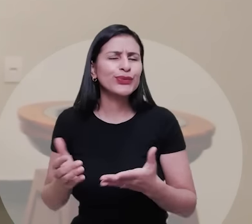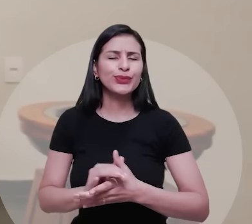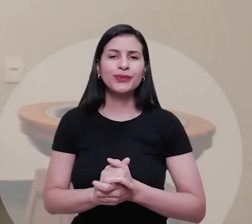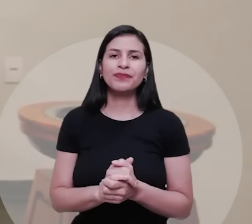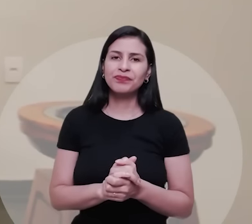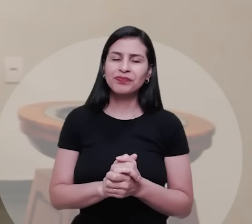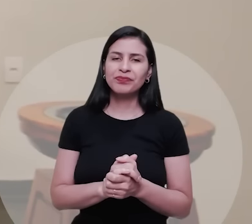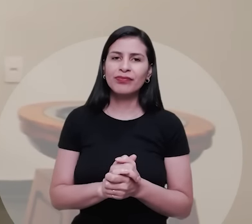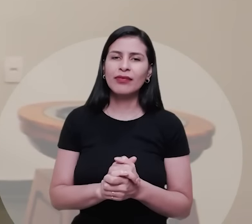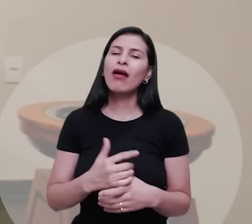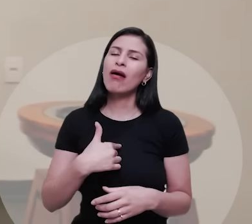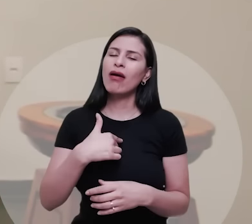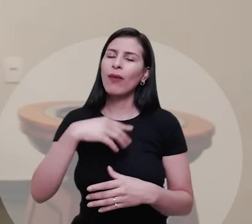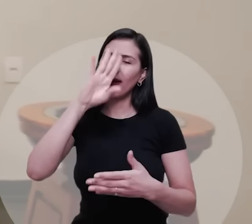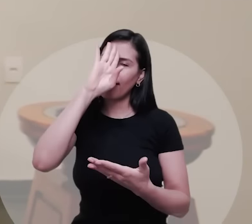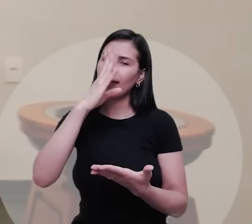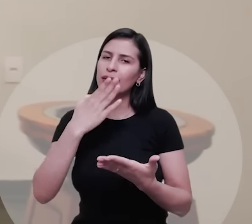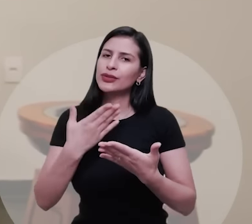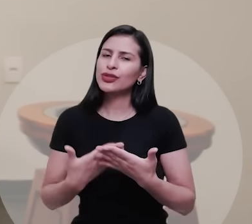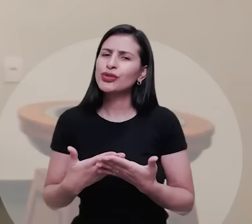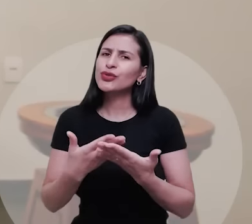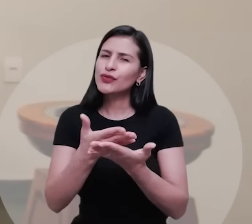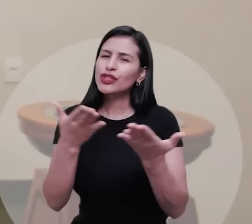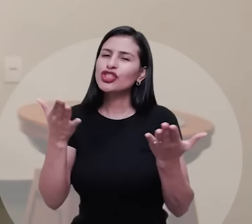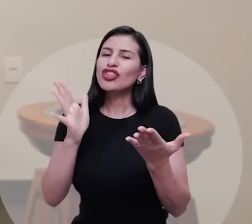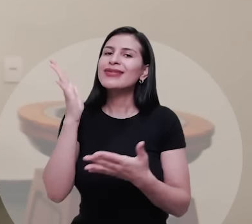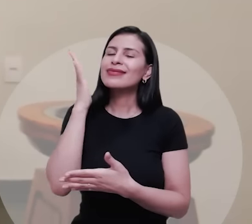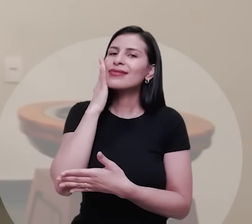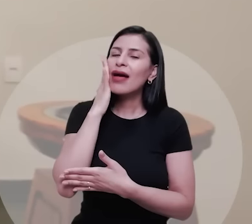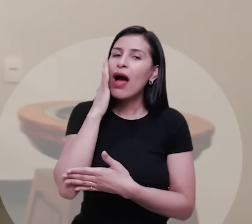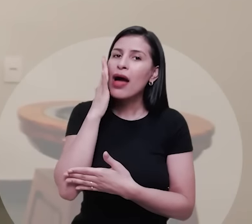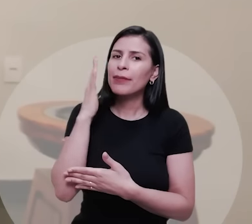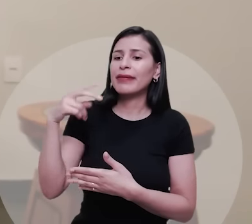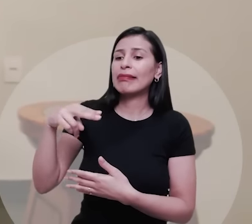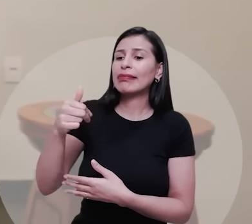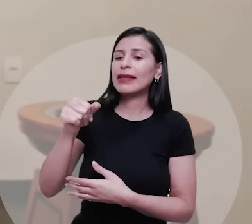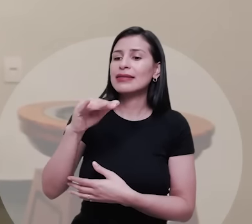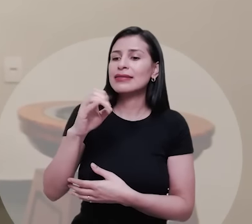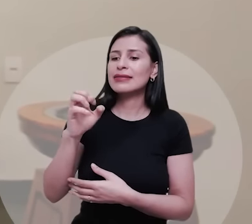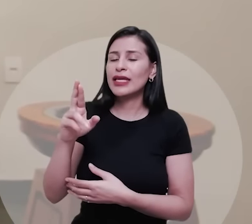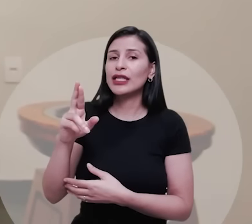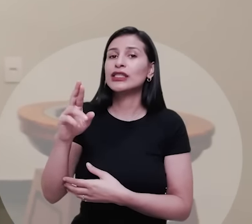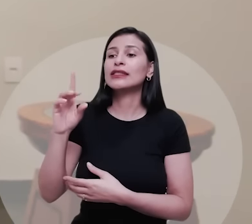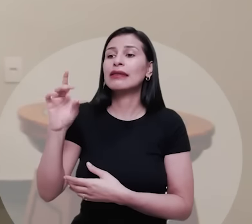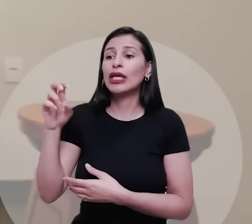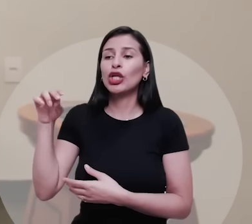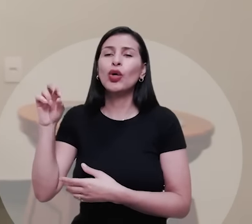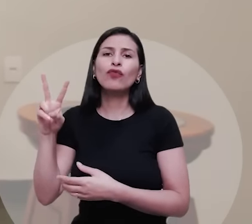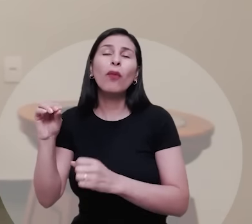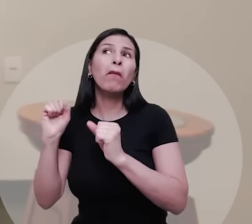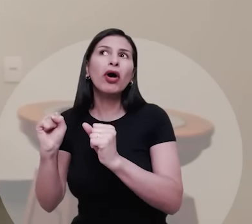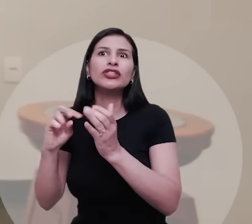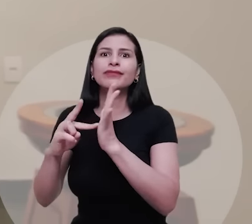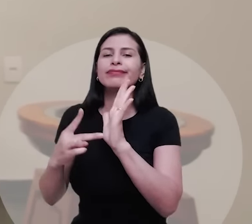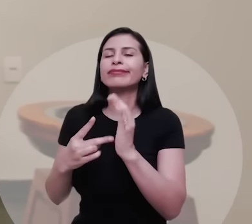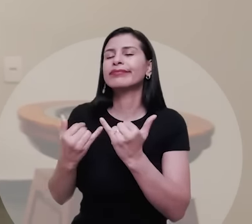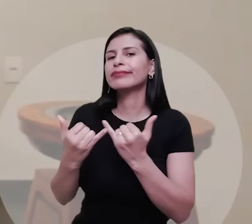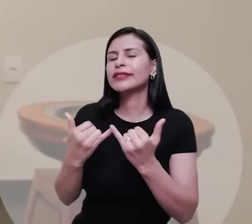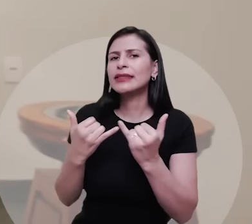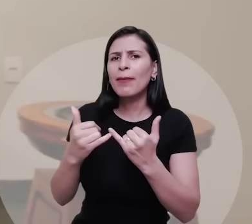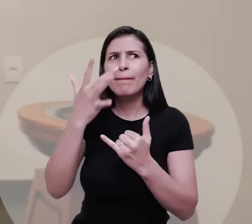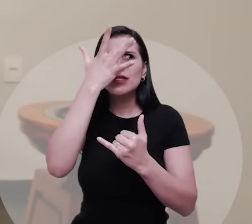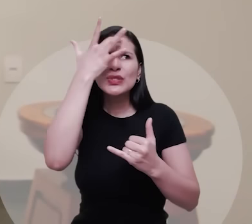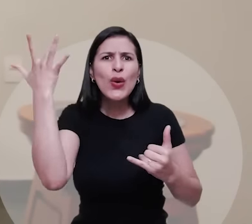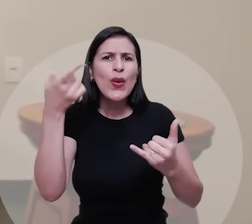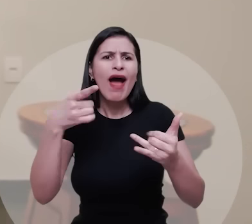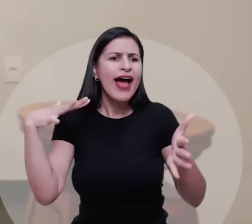Certamente alguém já ouviu que nascer de novo significa alguém que passou por uma situação muito grave, por um